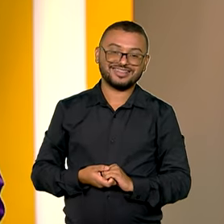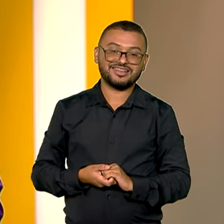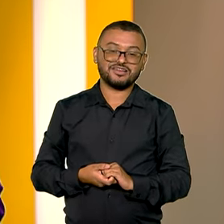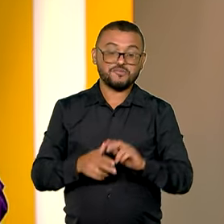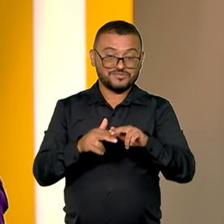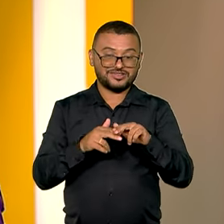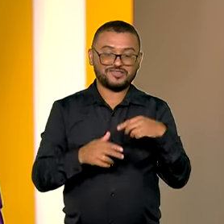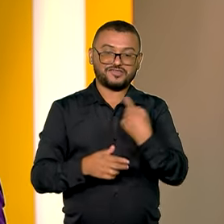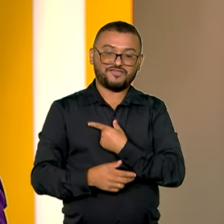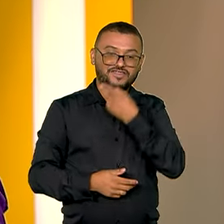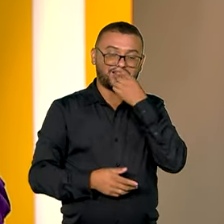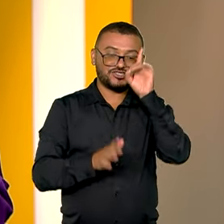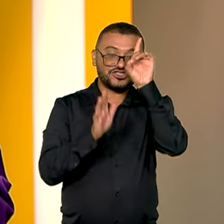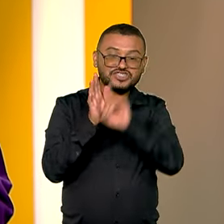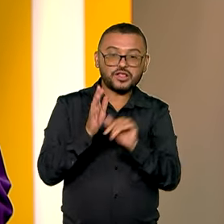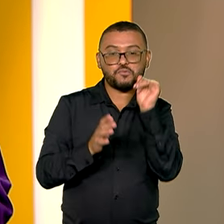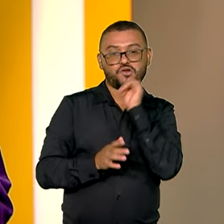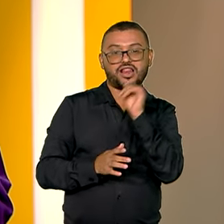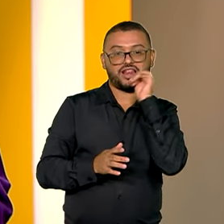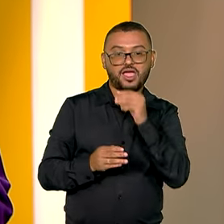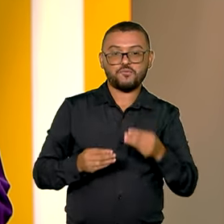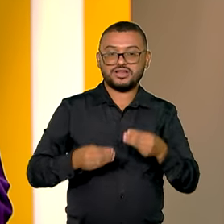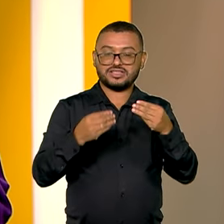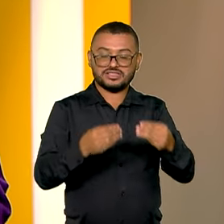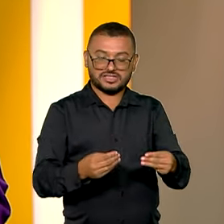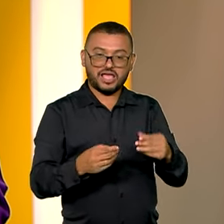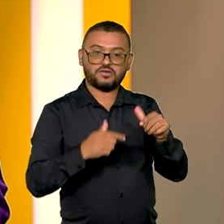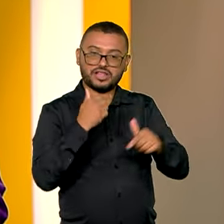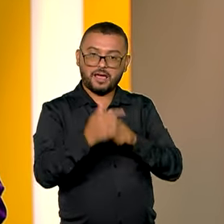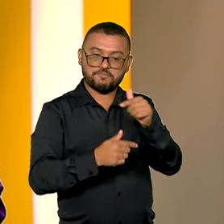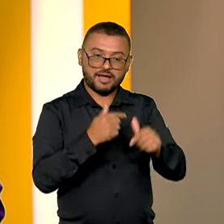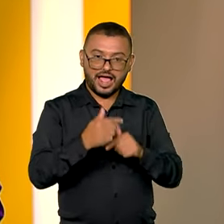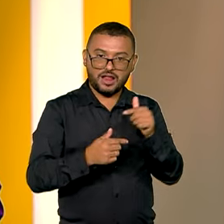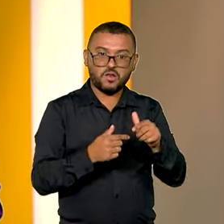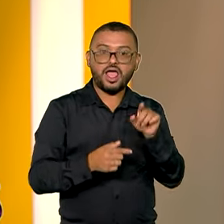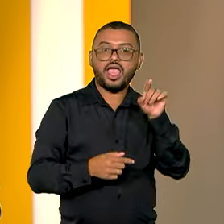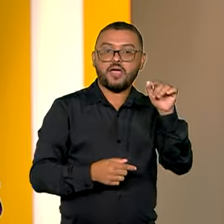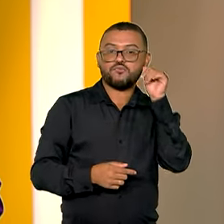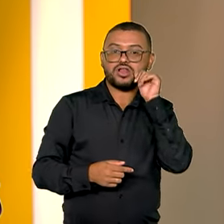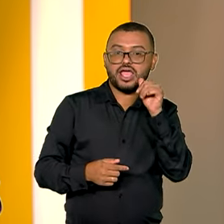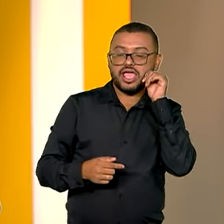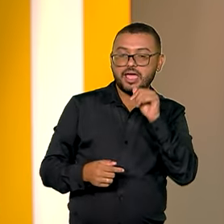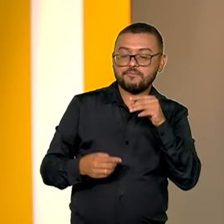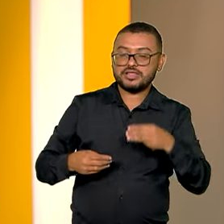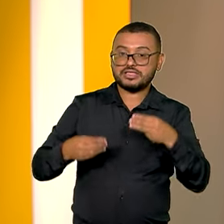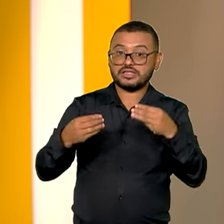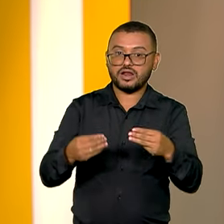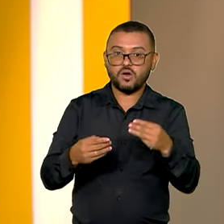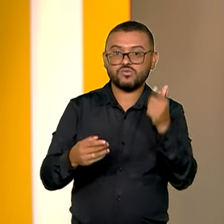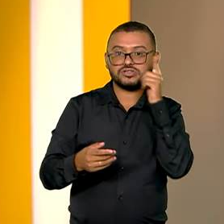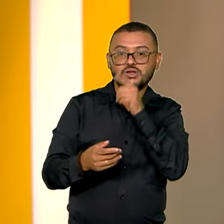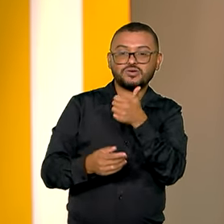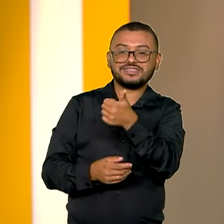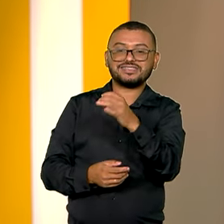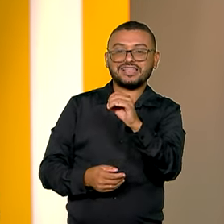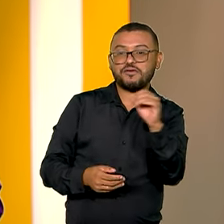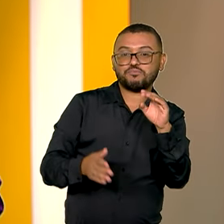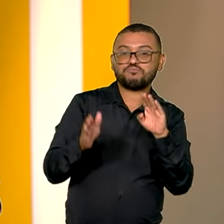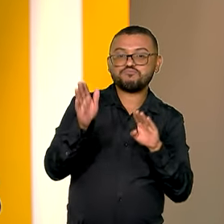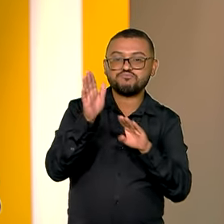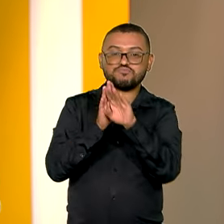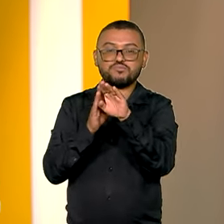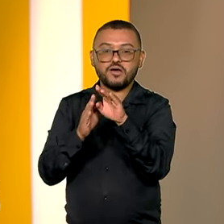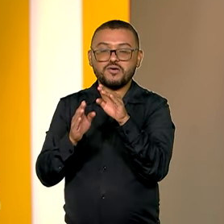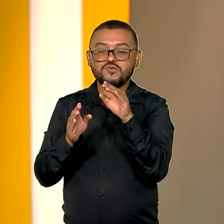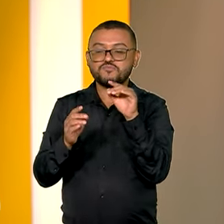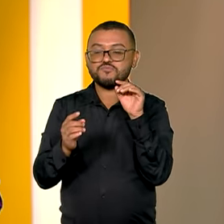E por falar em direitos das mulheres o Ministério do Trabalho e Emprego e o ministério das mulheres alcançaram 100% da meta de